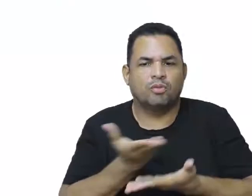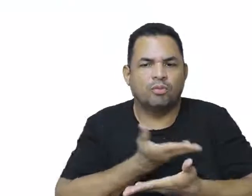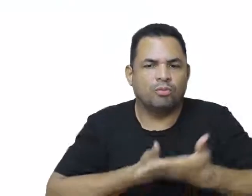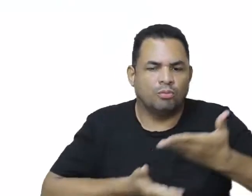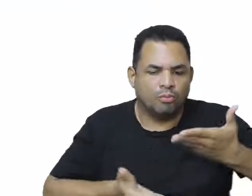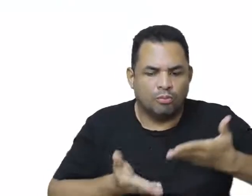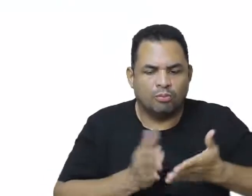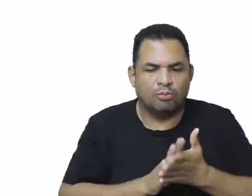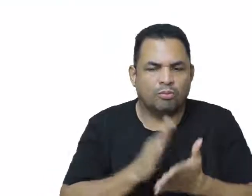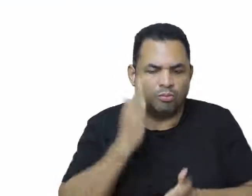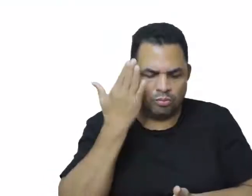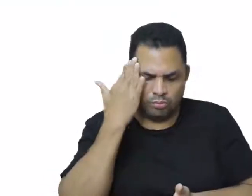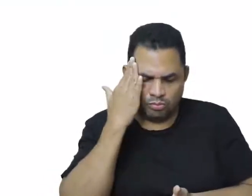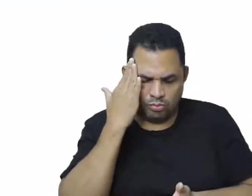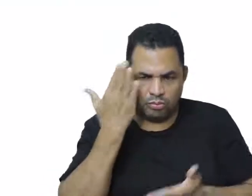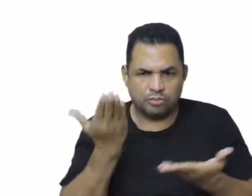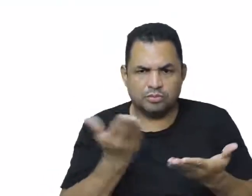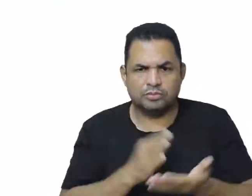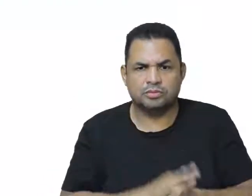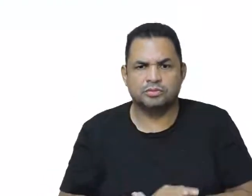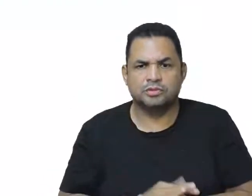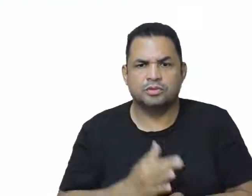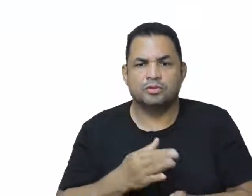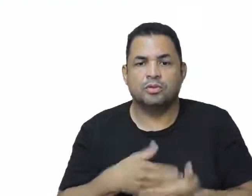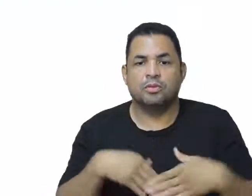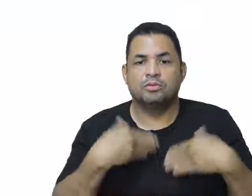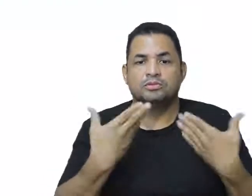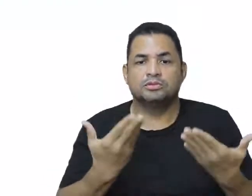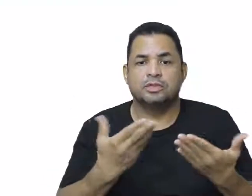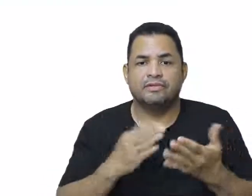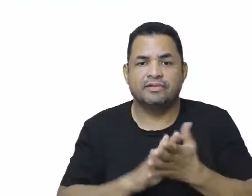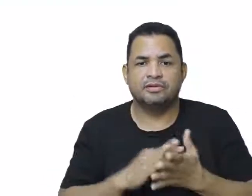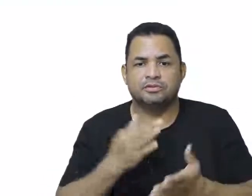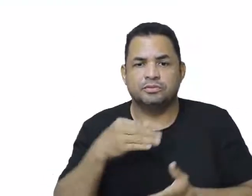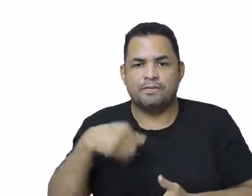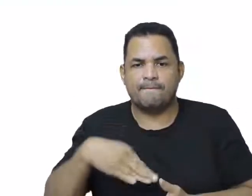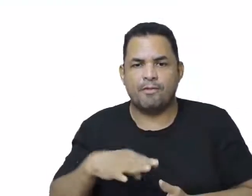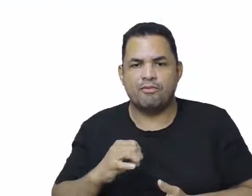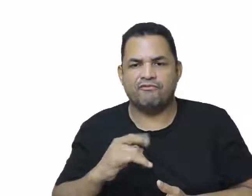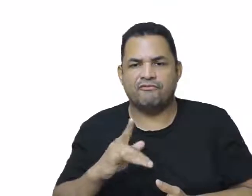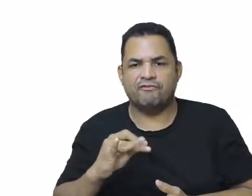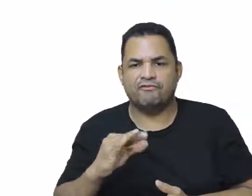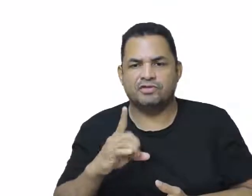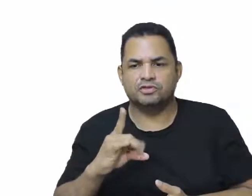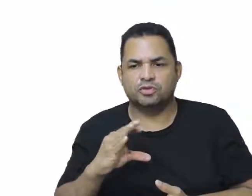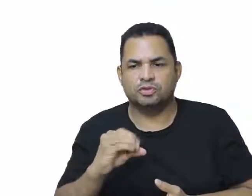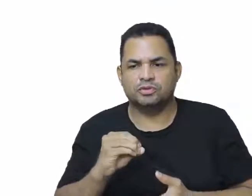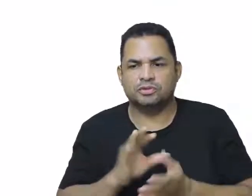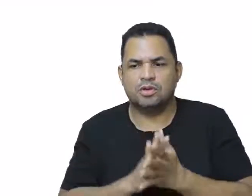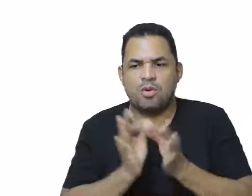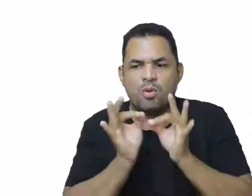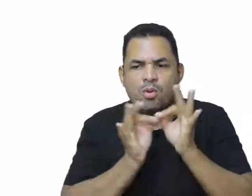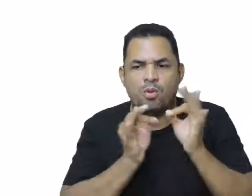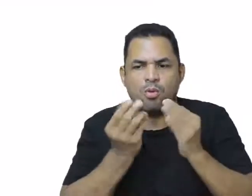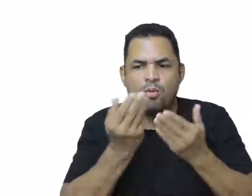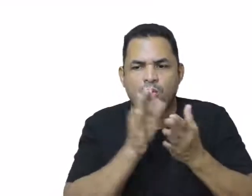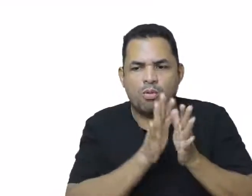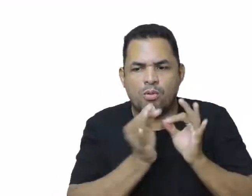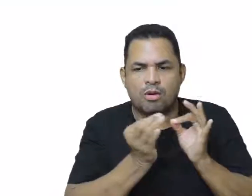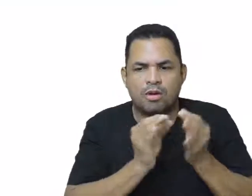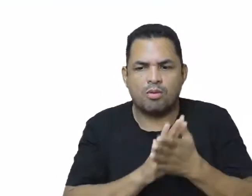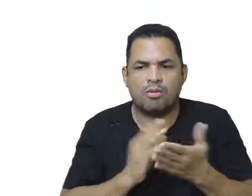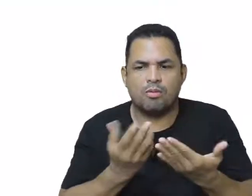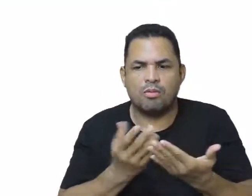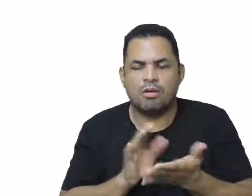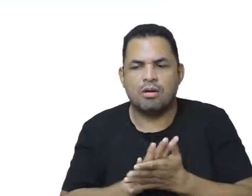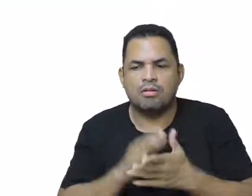Quando a gente fala sobre morfofisiologia, pessoal, a gente está falando do formato e funcionamento.